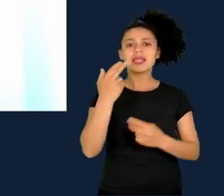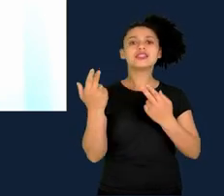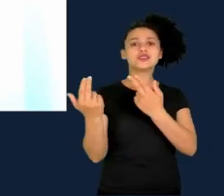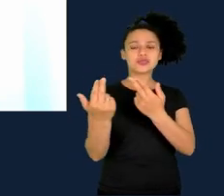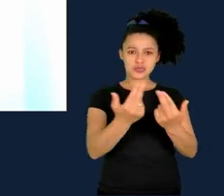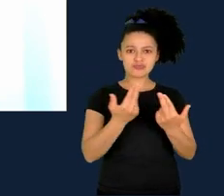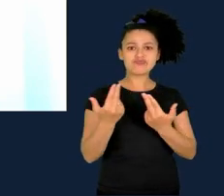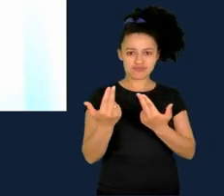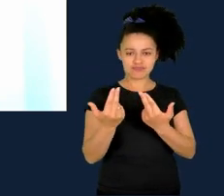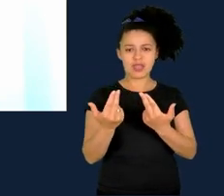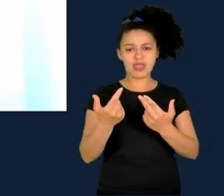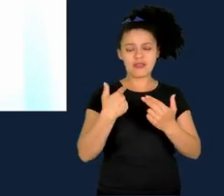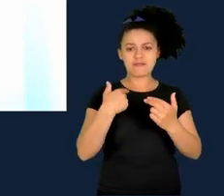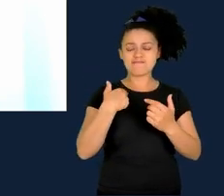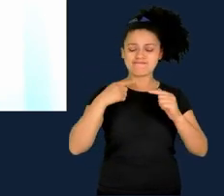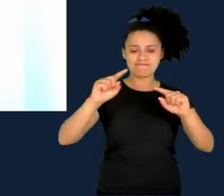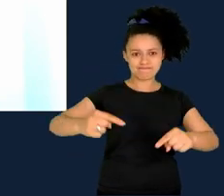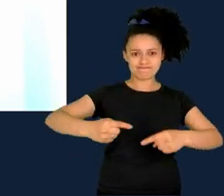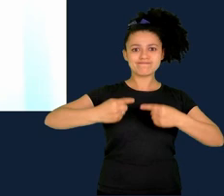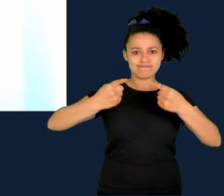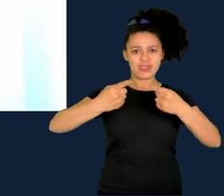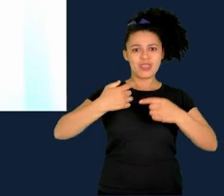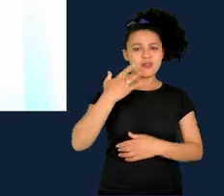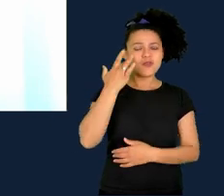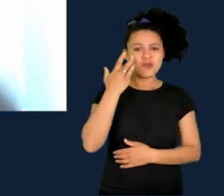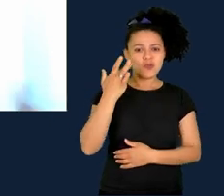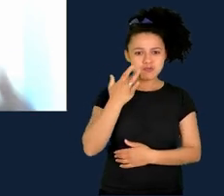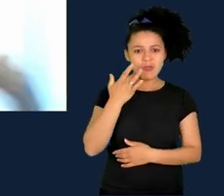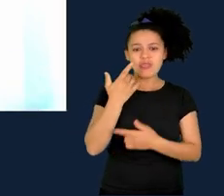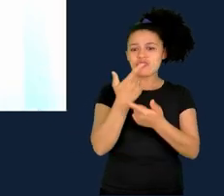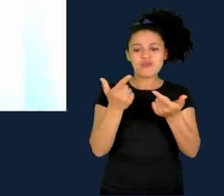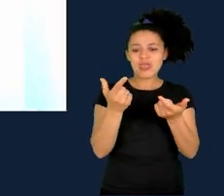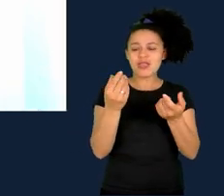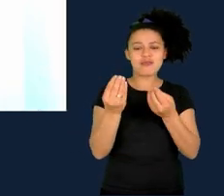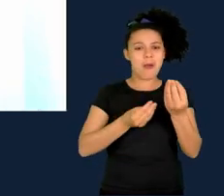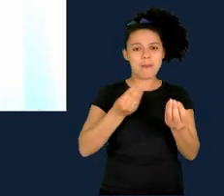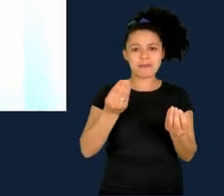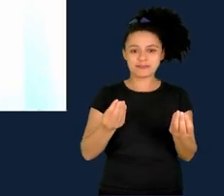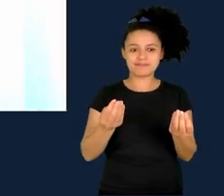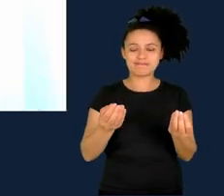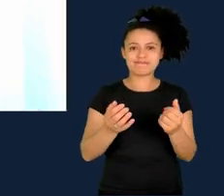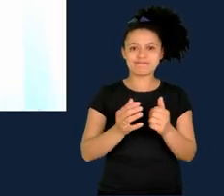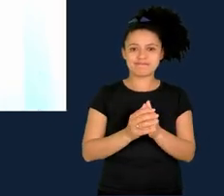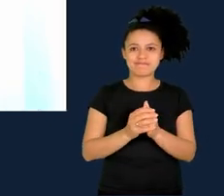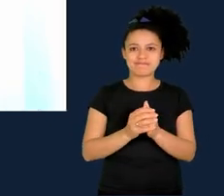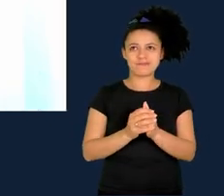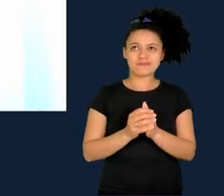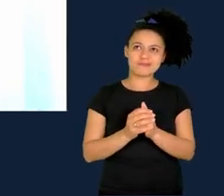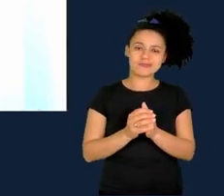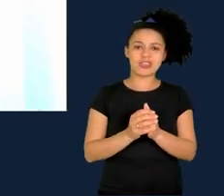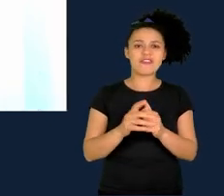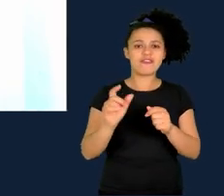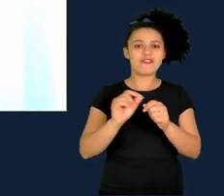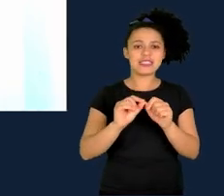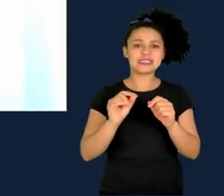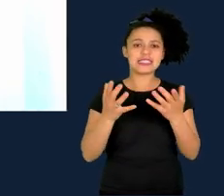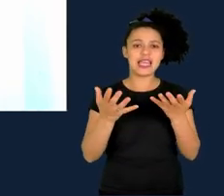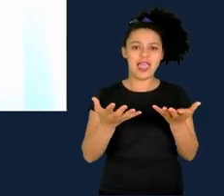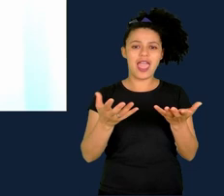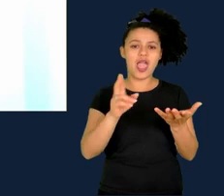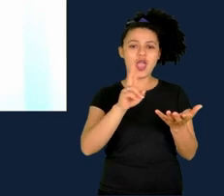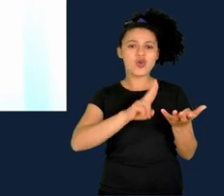mas é desafiador, né? Porque eu acho que não tem como fazer, né? Para